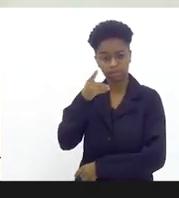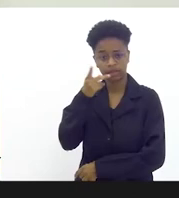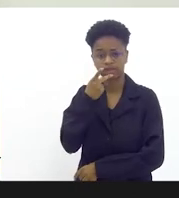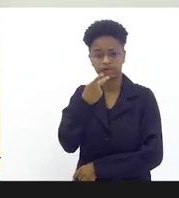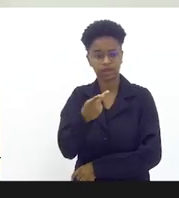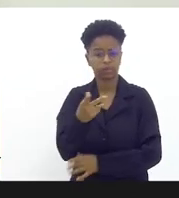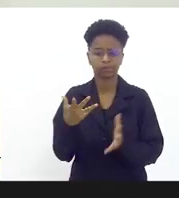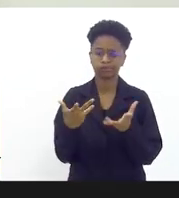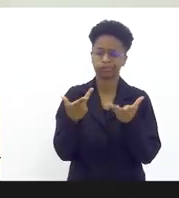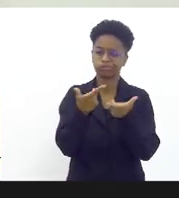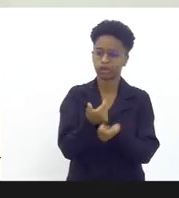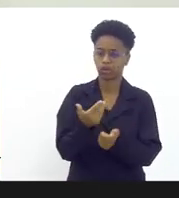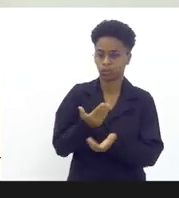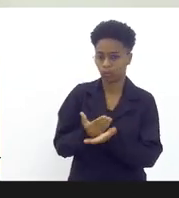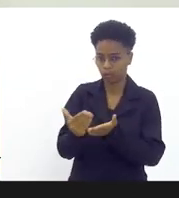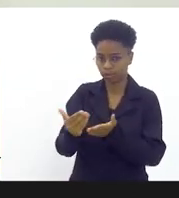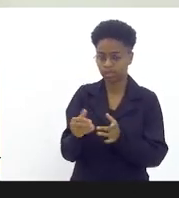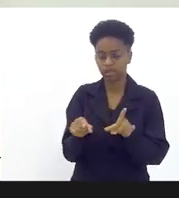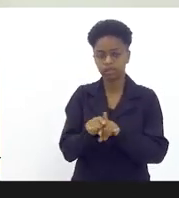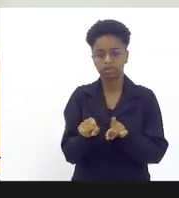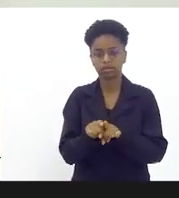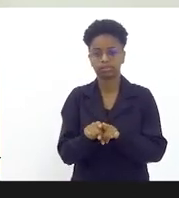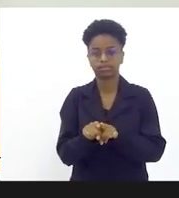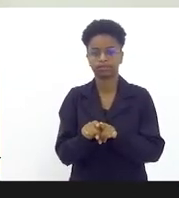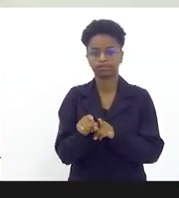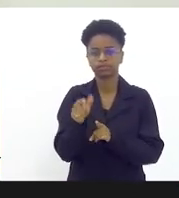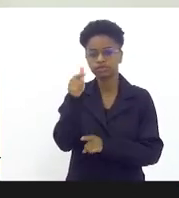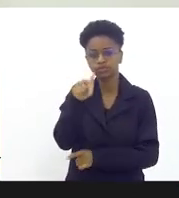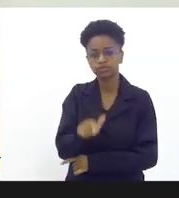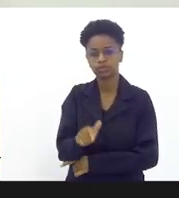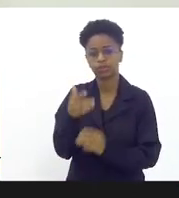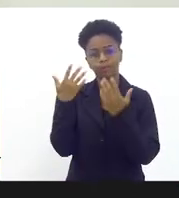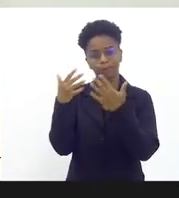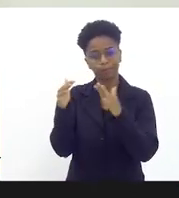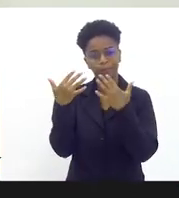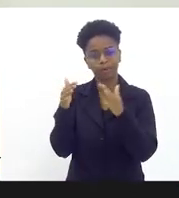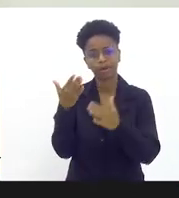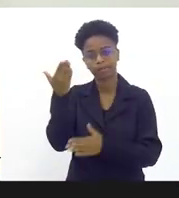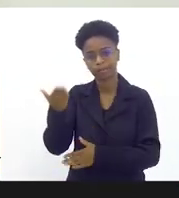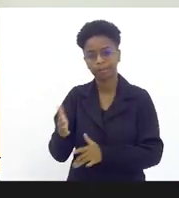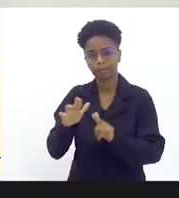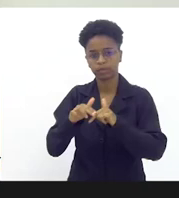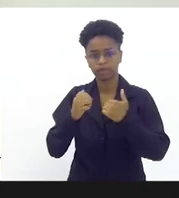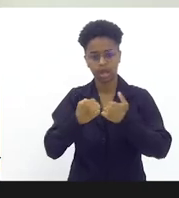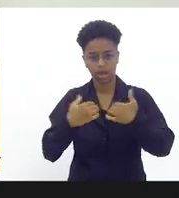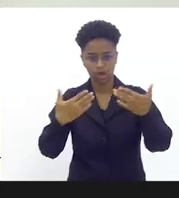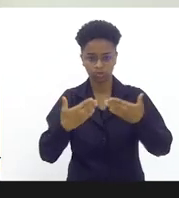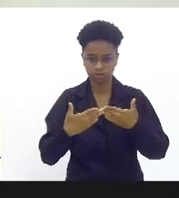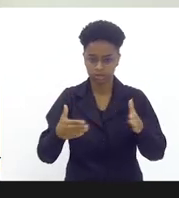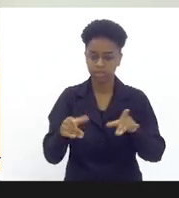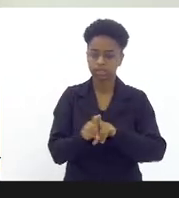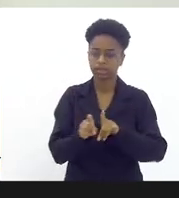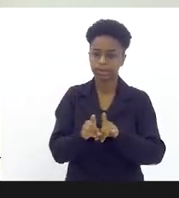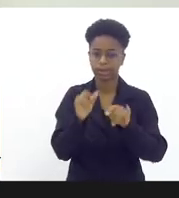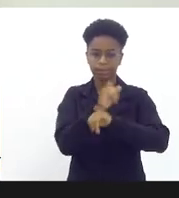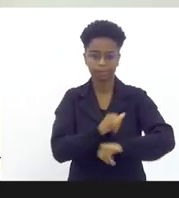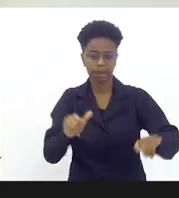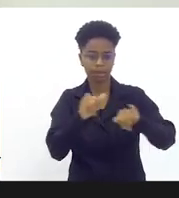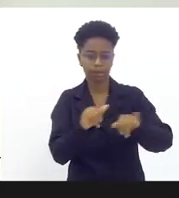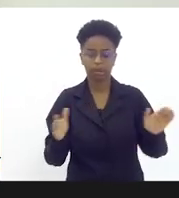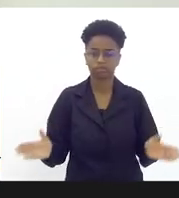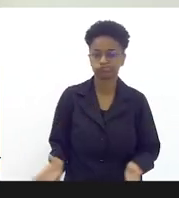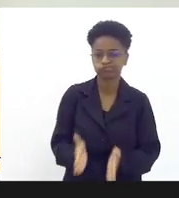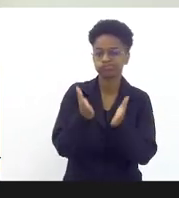forma excelente no início, e novamente, enfim, parabenizar pela audiência, por elevar essa discussão